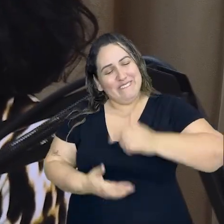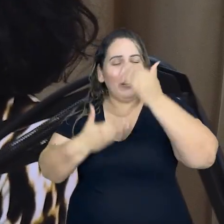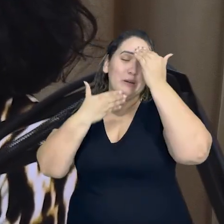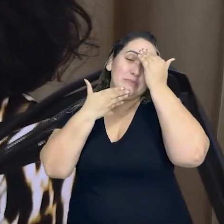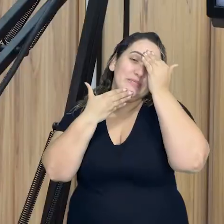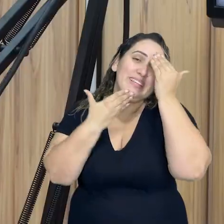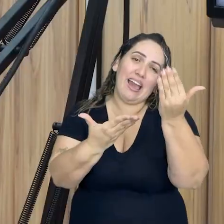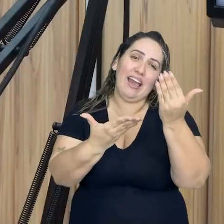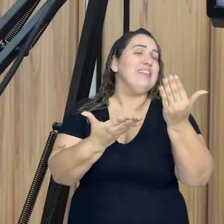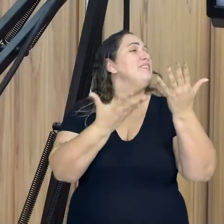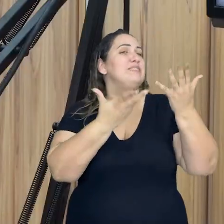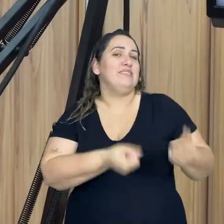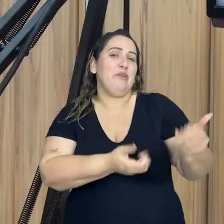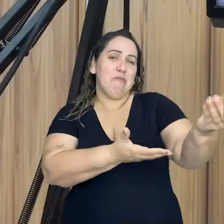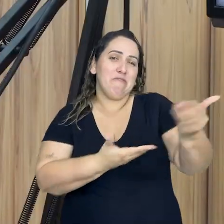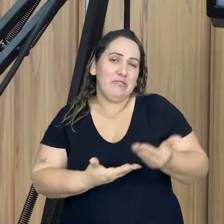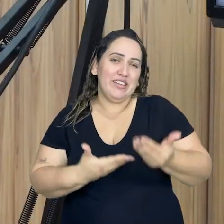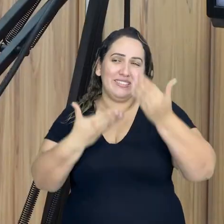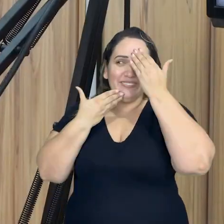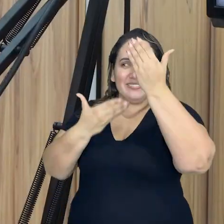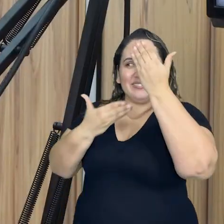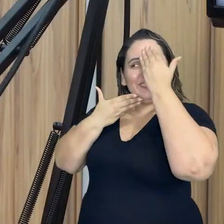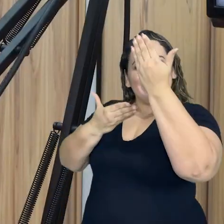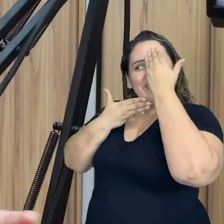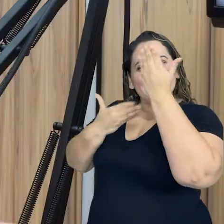tenho certeza. Não tenho dúvidas.